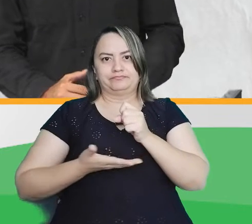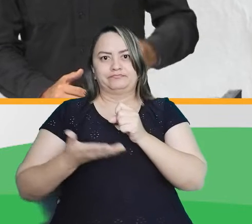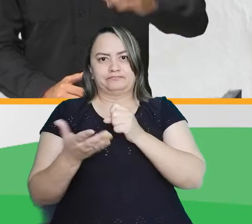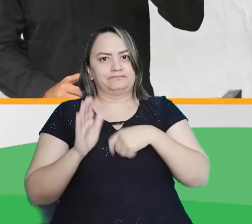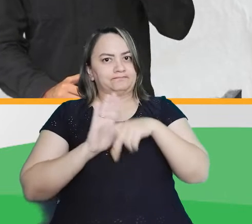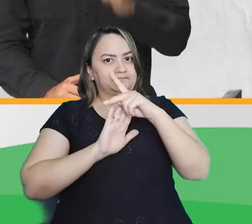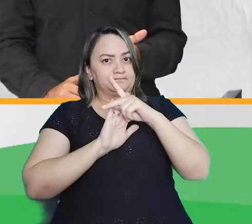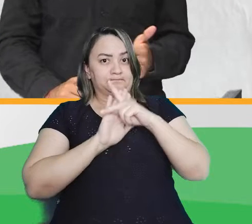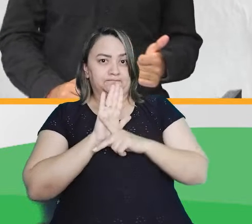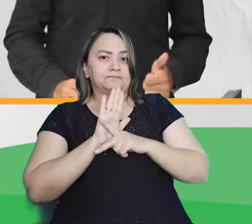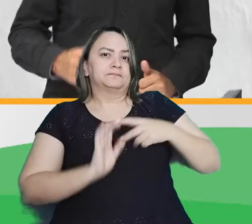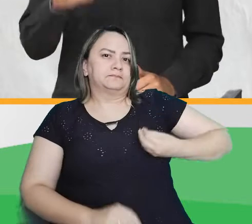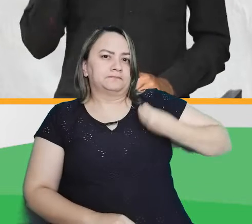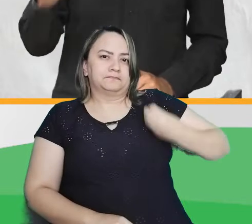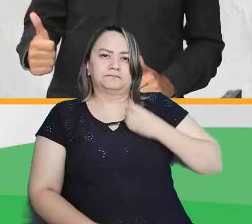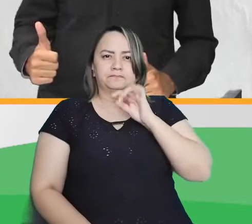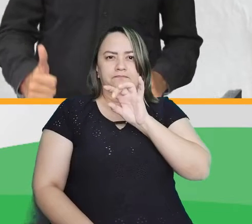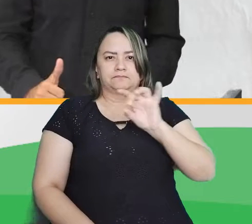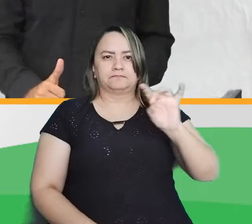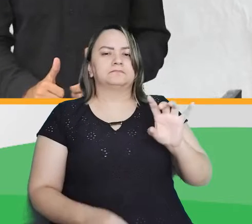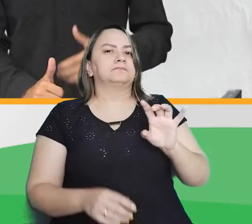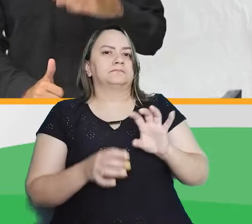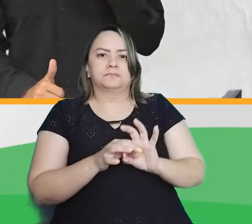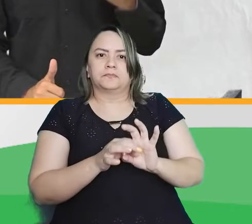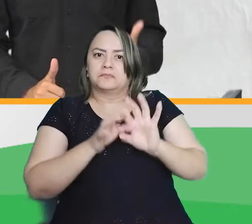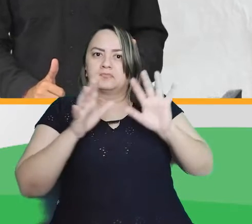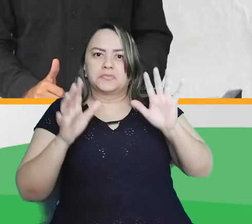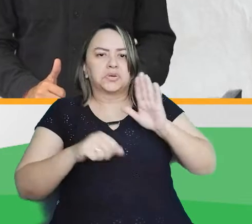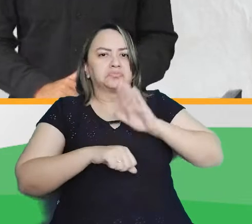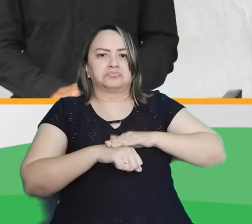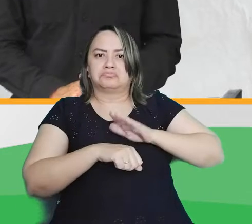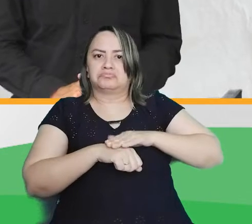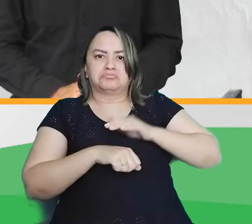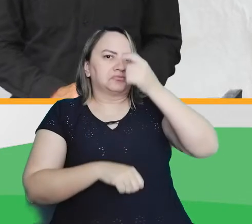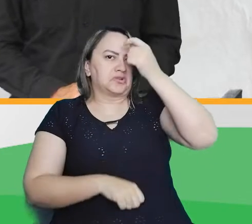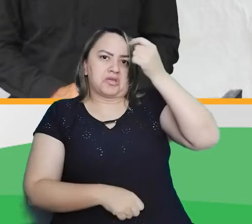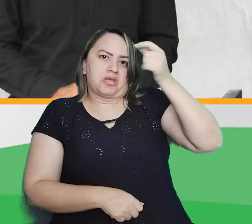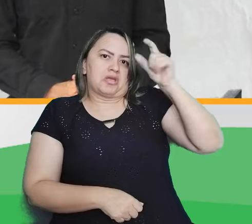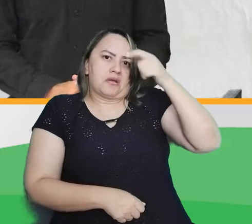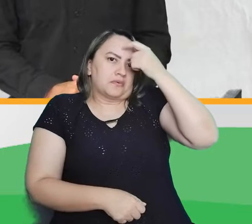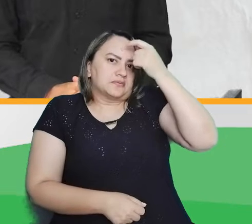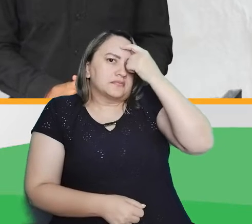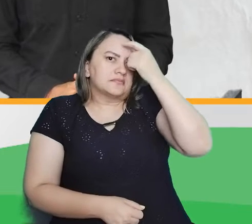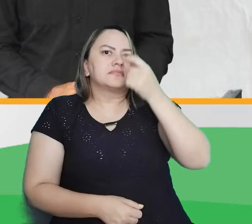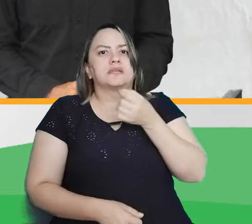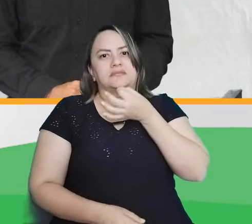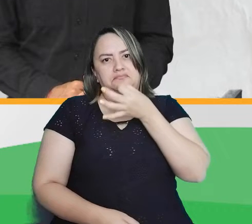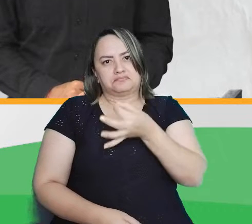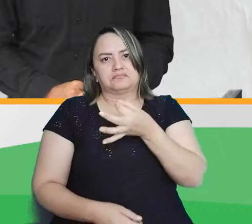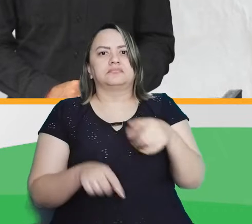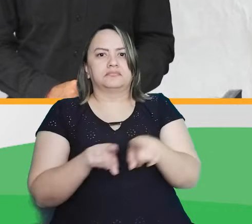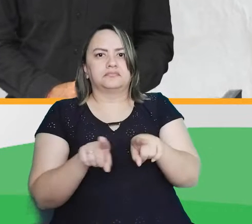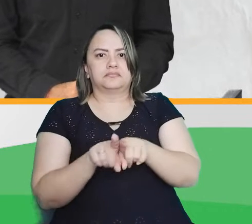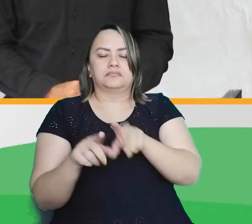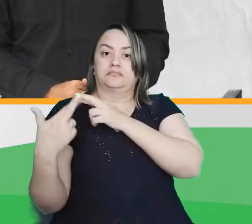vida, com liberdade, autonomia, consciência crítica e responsabilidade. Mais